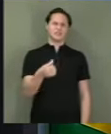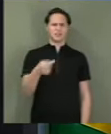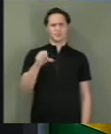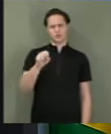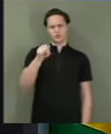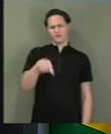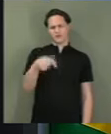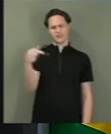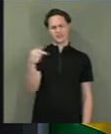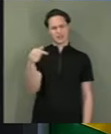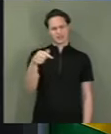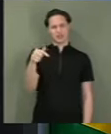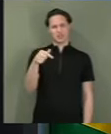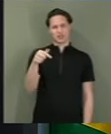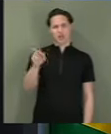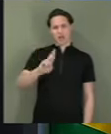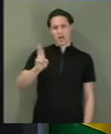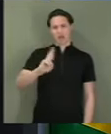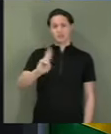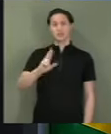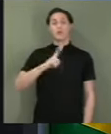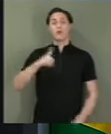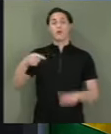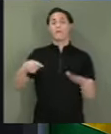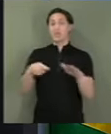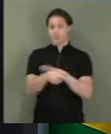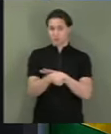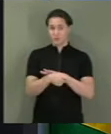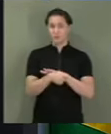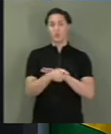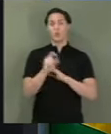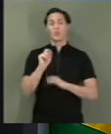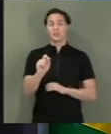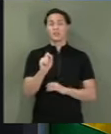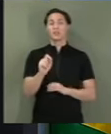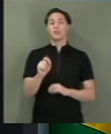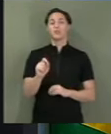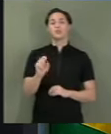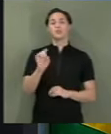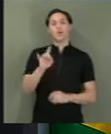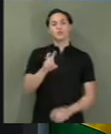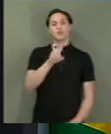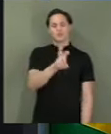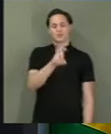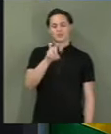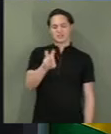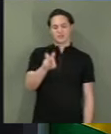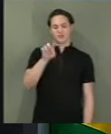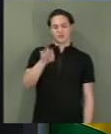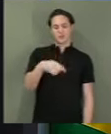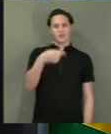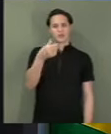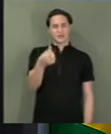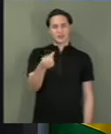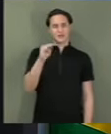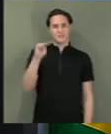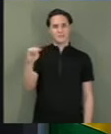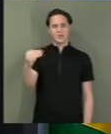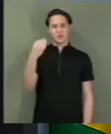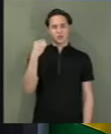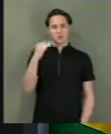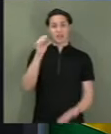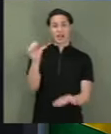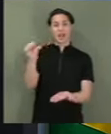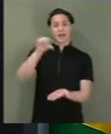668,77 a partir do investimento de 55,6 milhões na capital